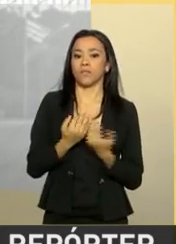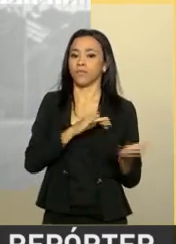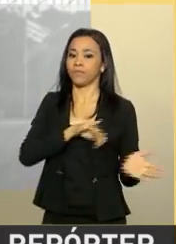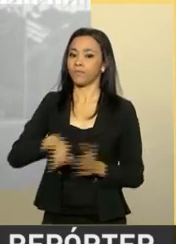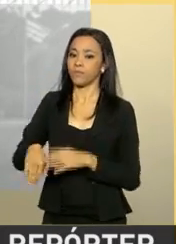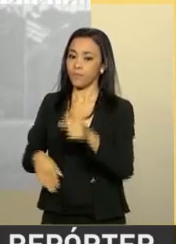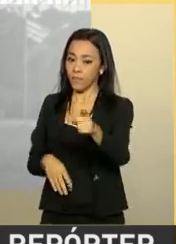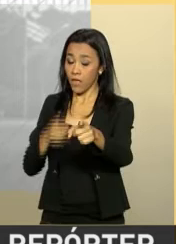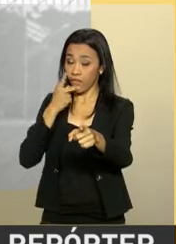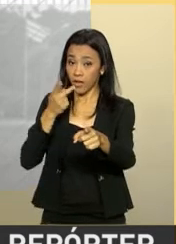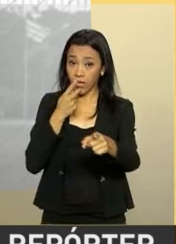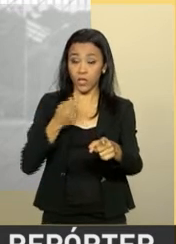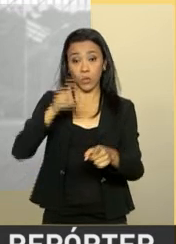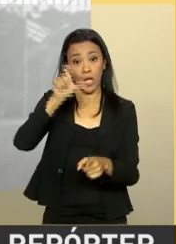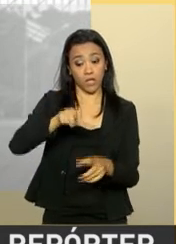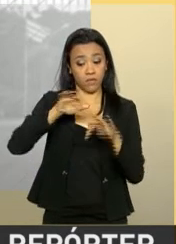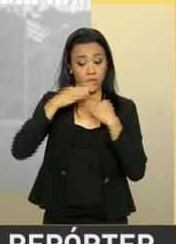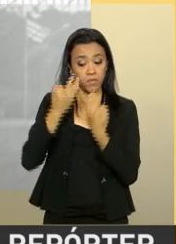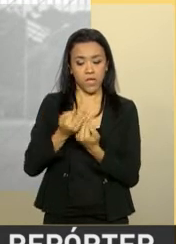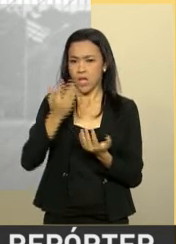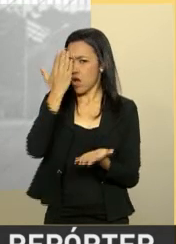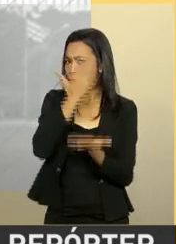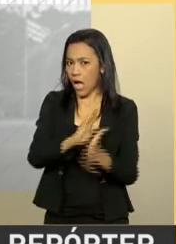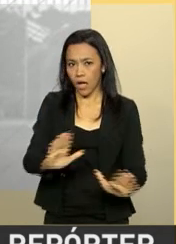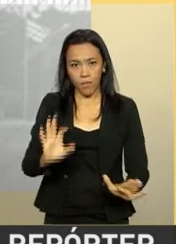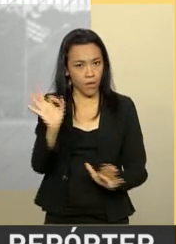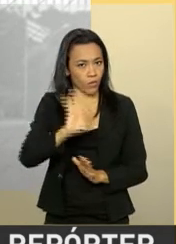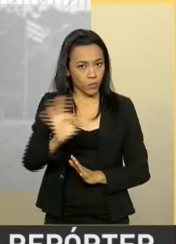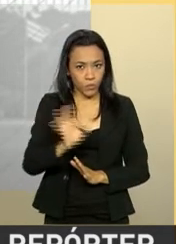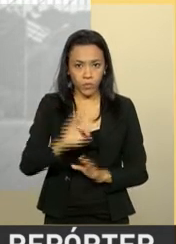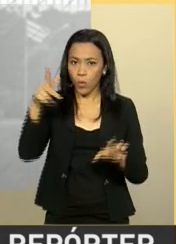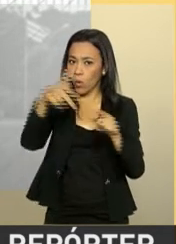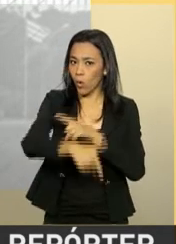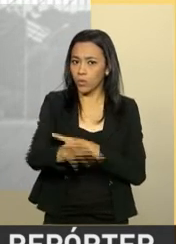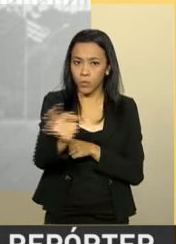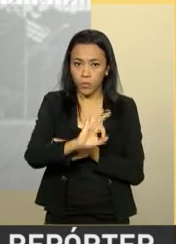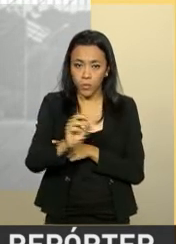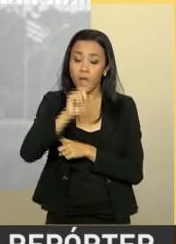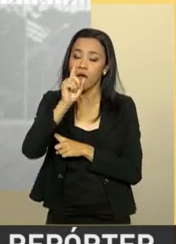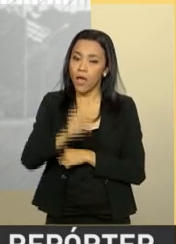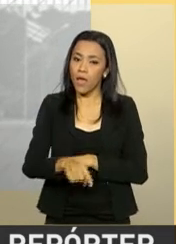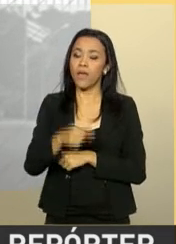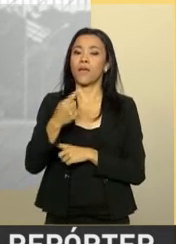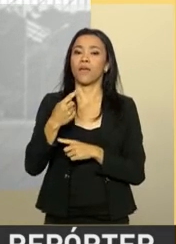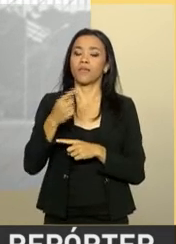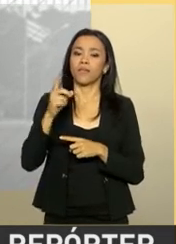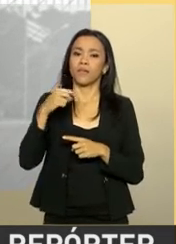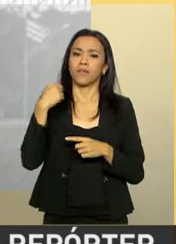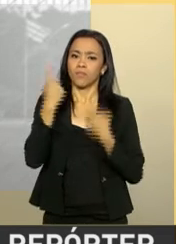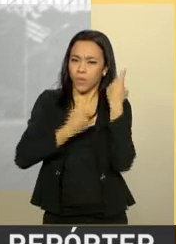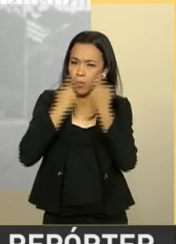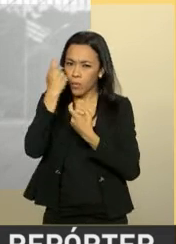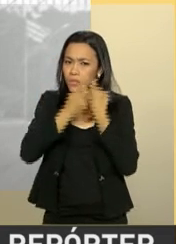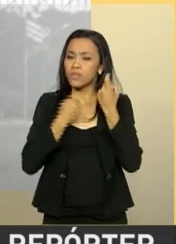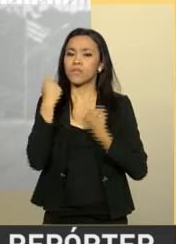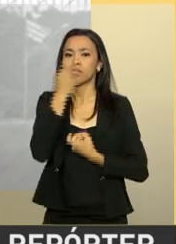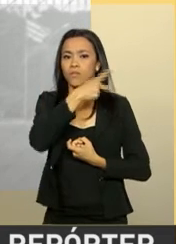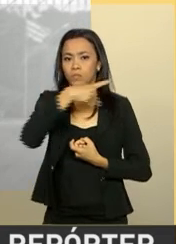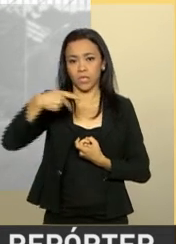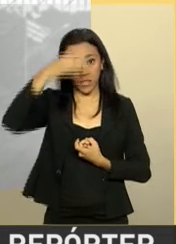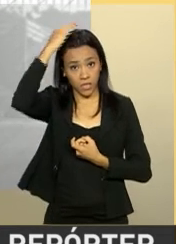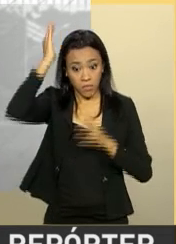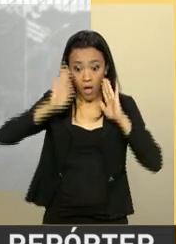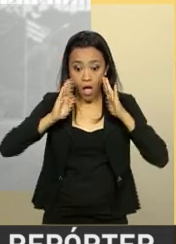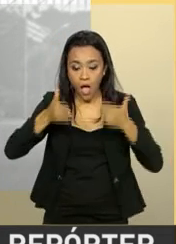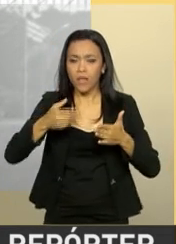acabar o bolsa família tem sido um programa valorizado pelo presidente michel temer pelo governo temer tanto é que deu um aumento